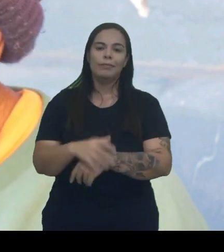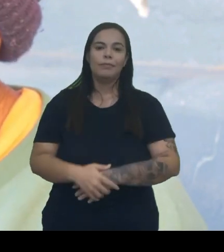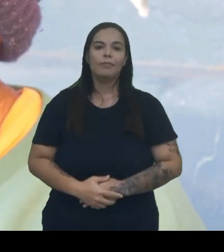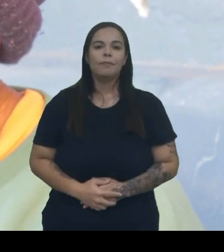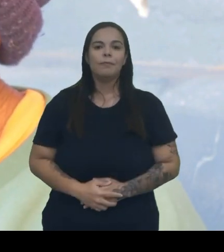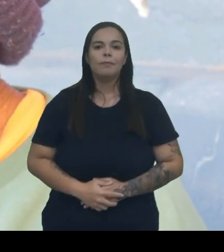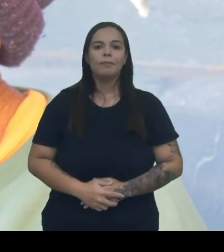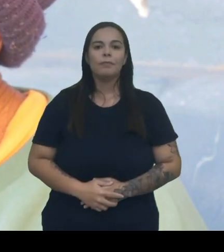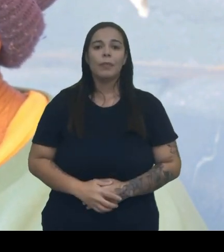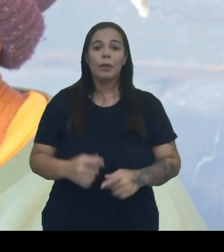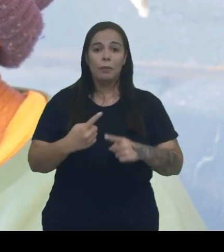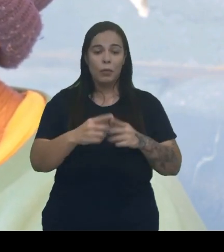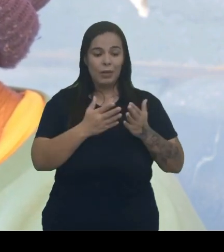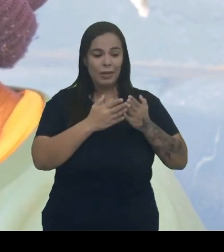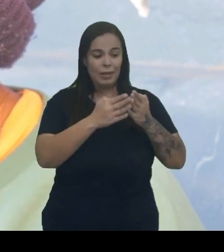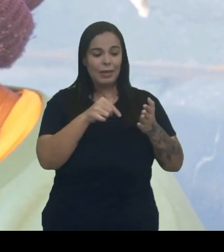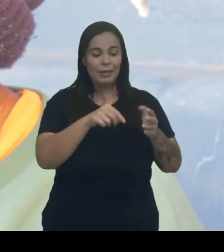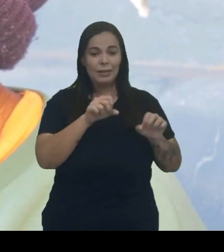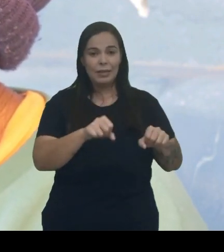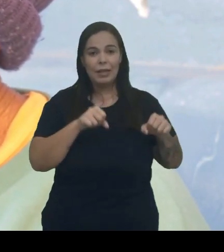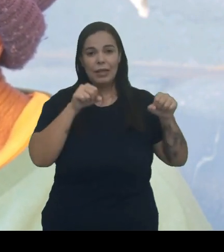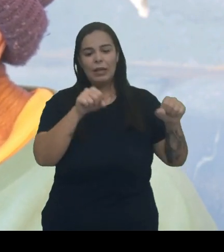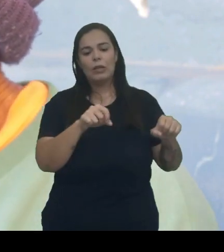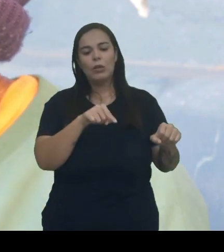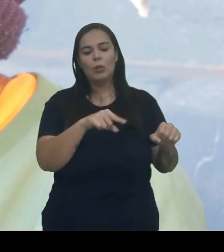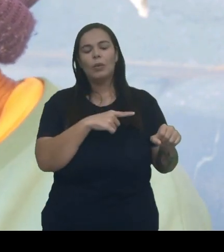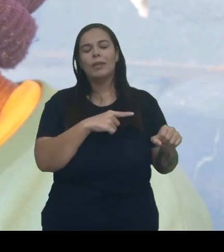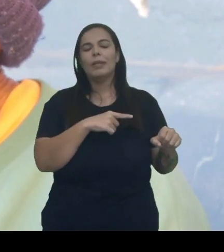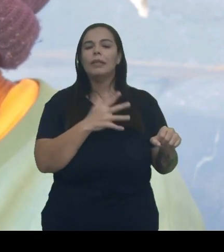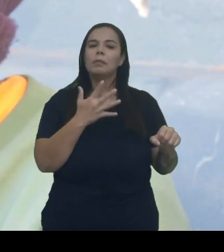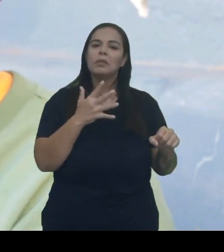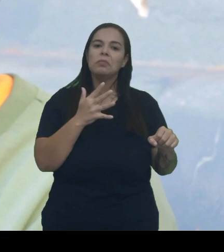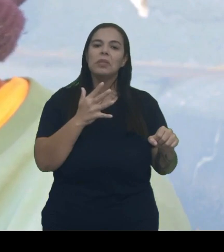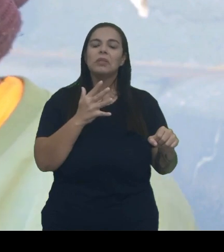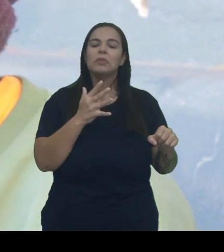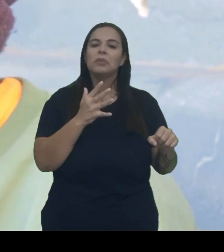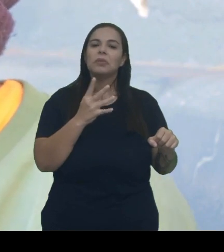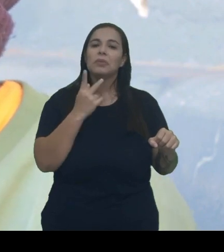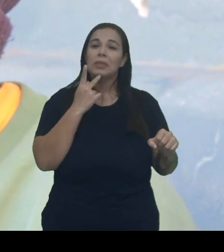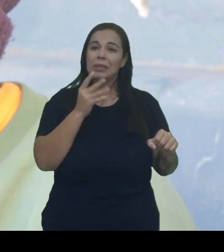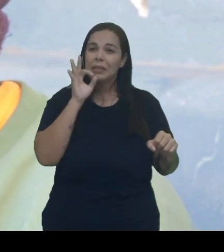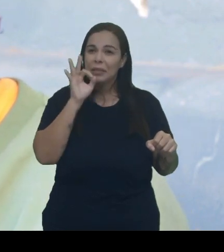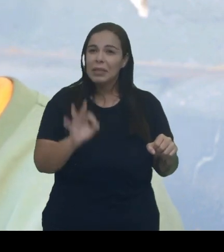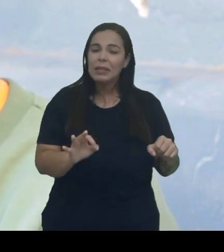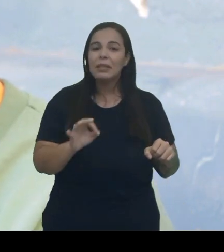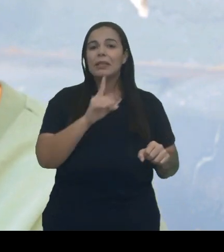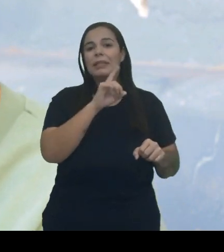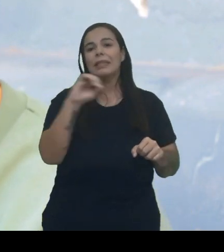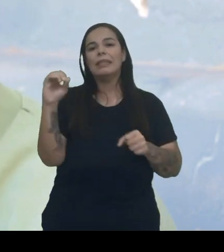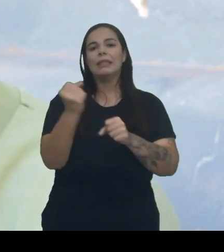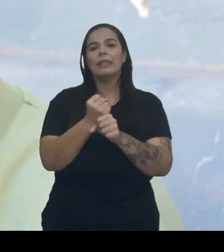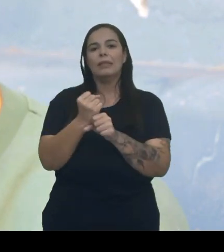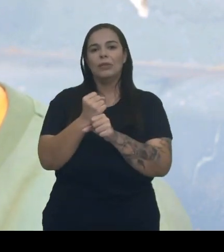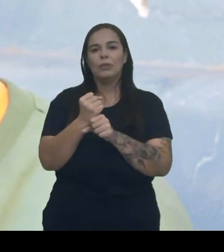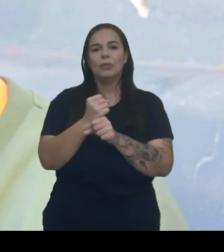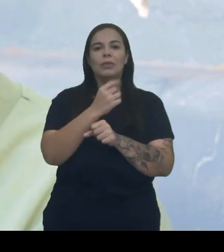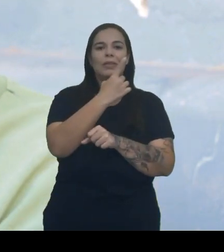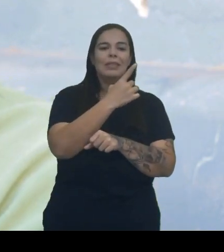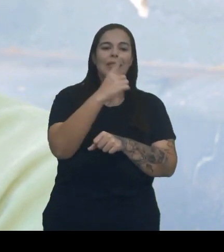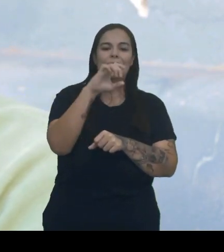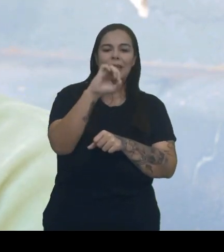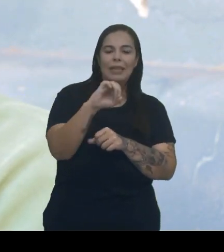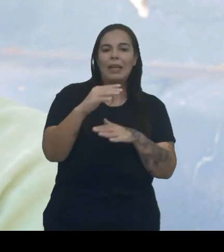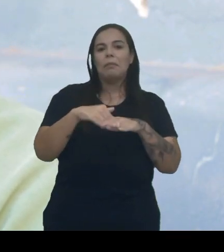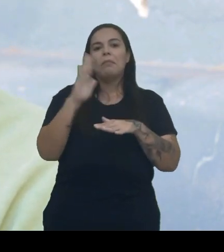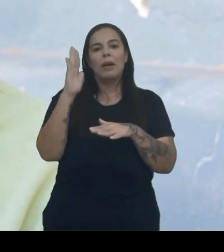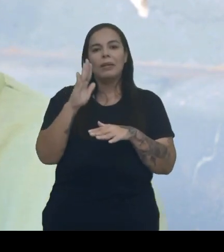Essa canoa aqui, ela deve ter mais ou menos, te digo de certeza que ela passa de 100 anos. De 110 para mais. Ela tem entre